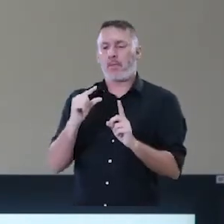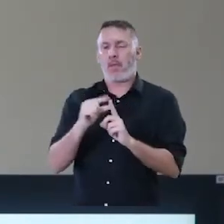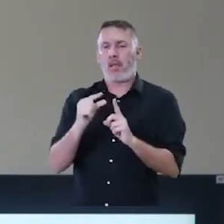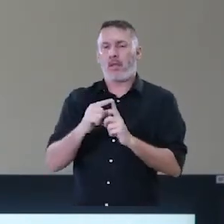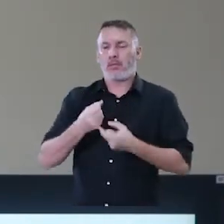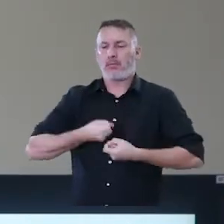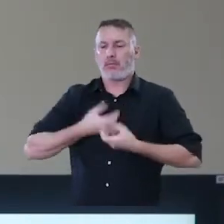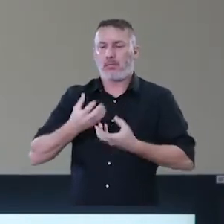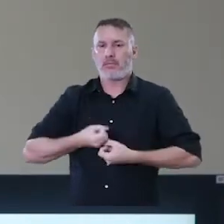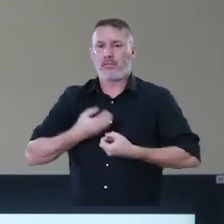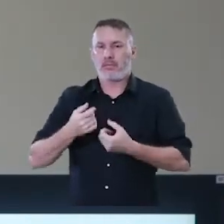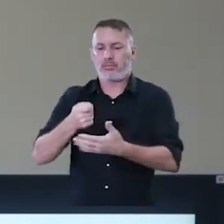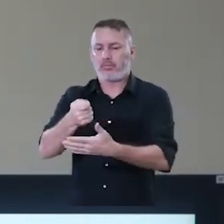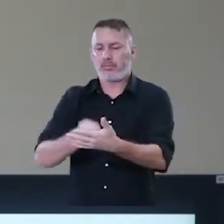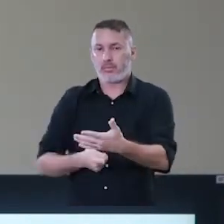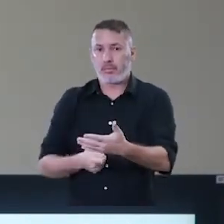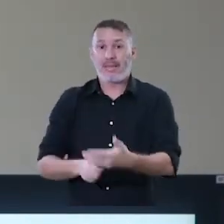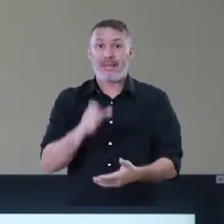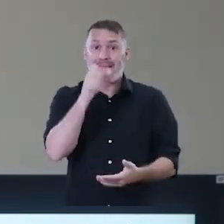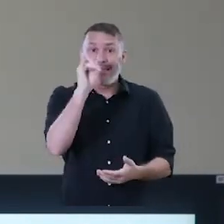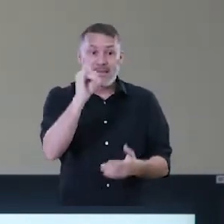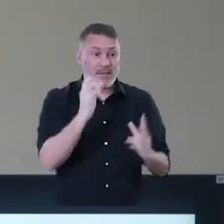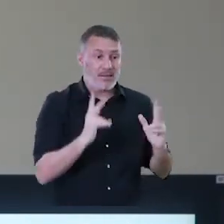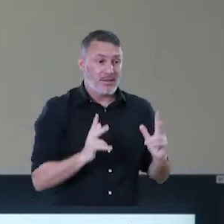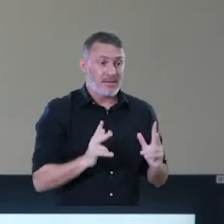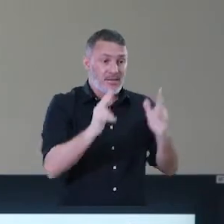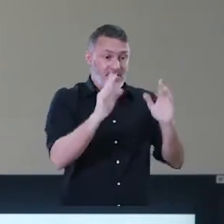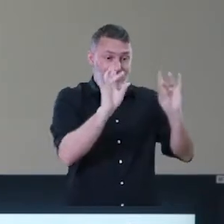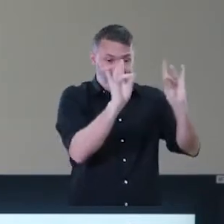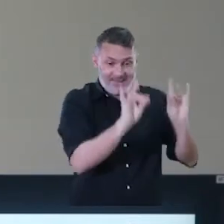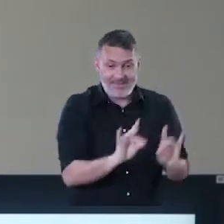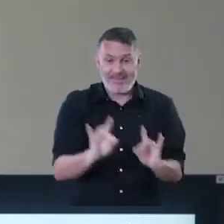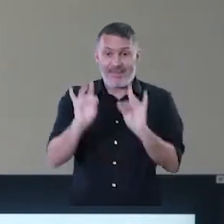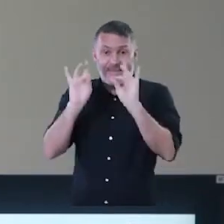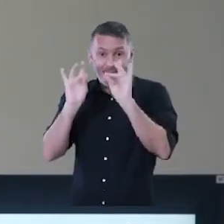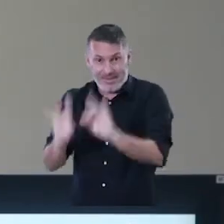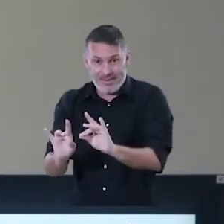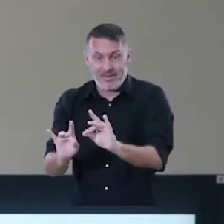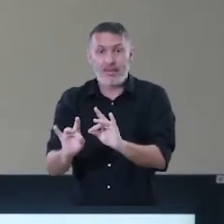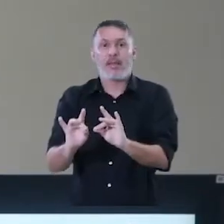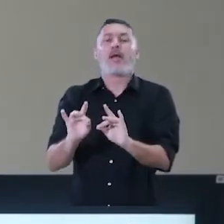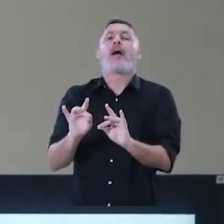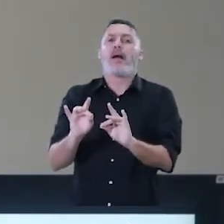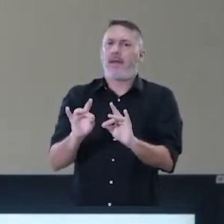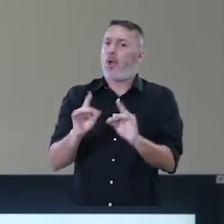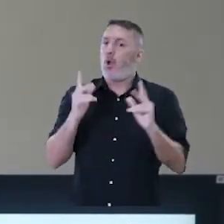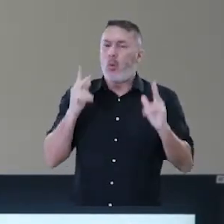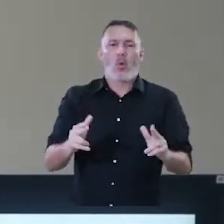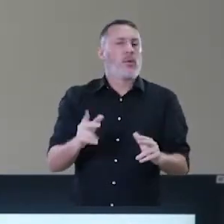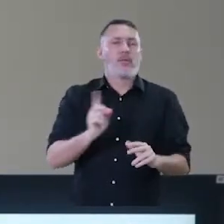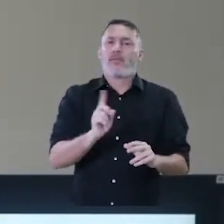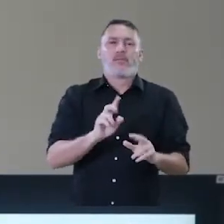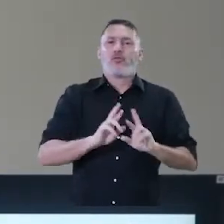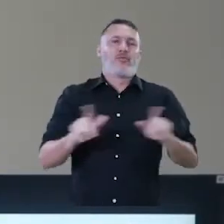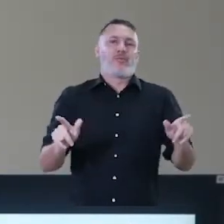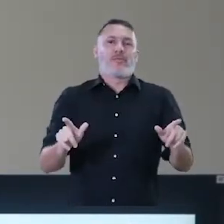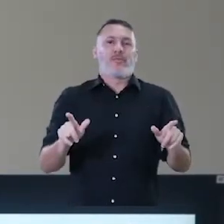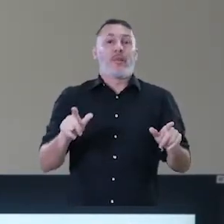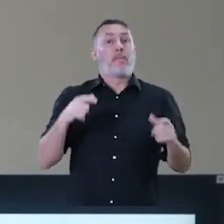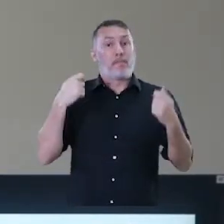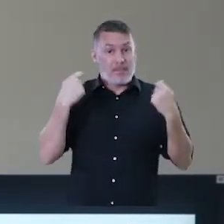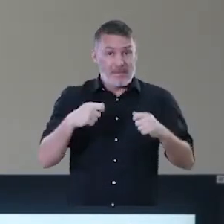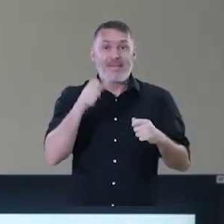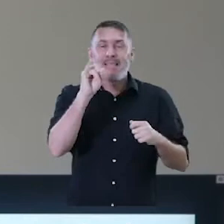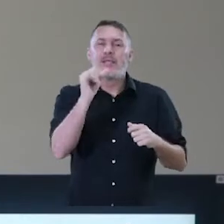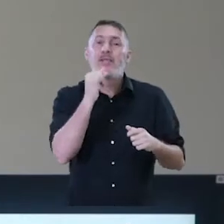Se ele utilizasse a citação direta, ele teria que colocar realmente, literalmente, o que estava na Constituição,